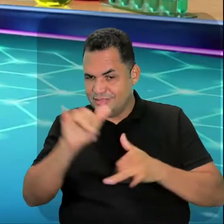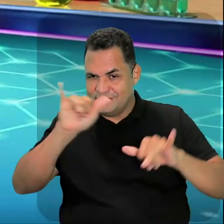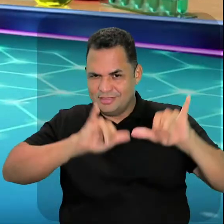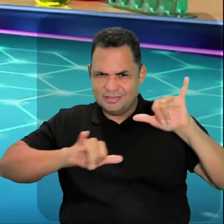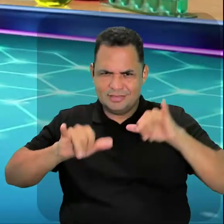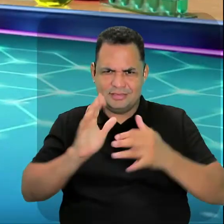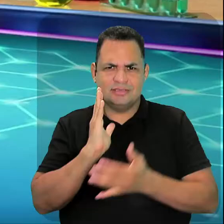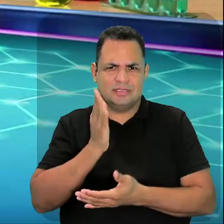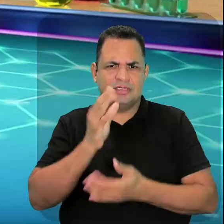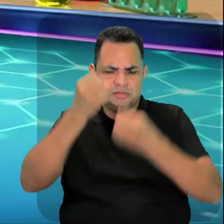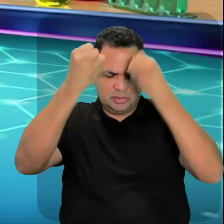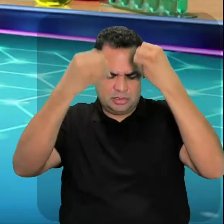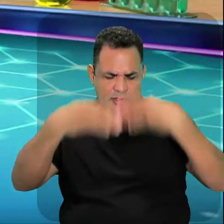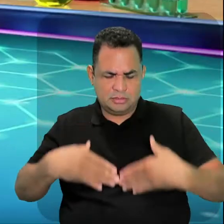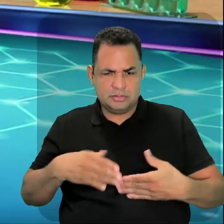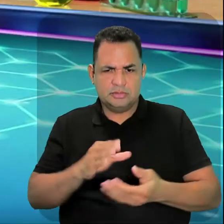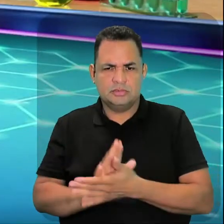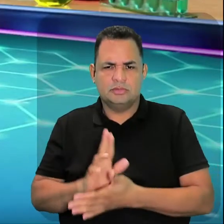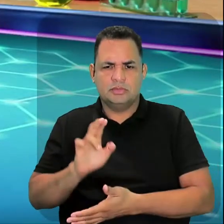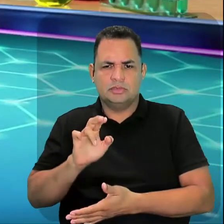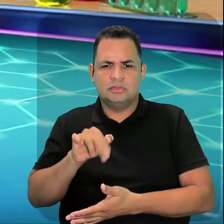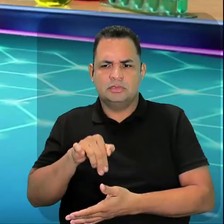sobre nitração?